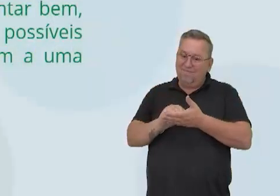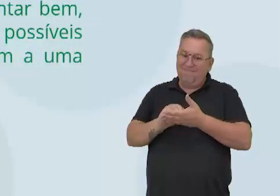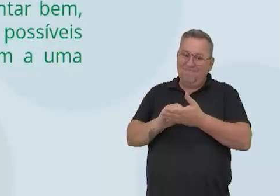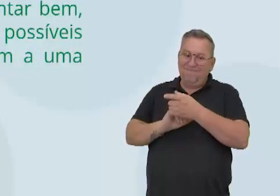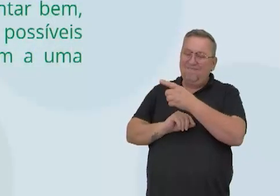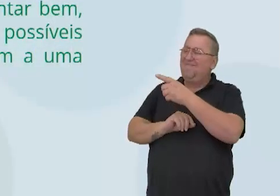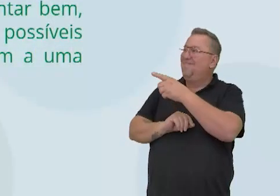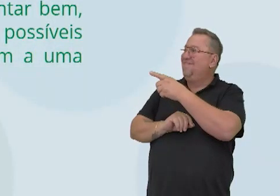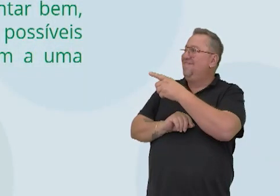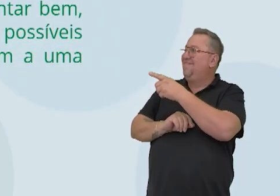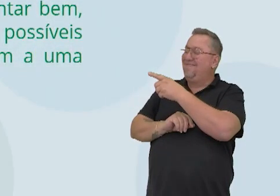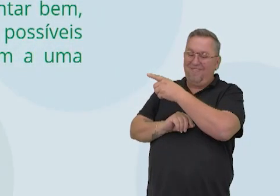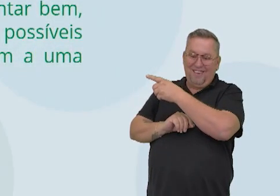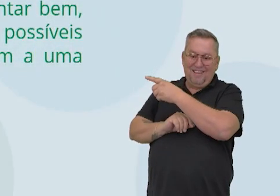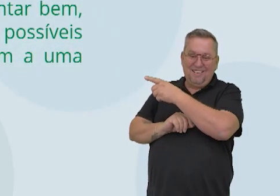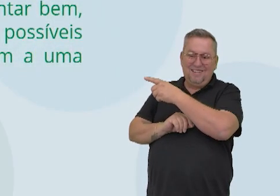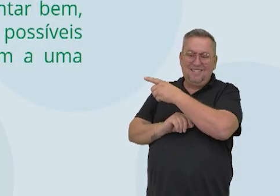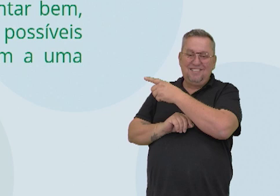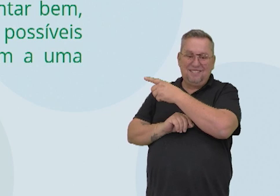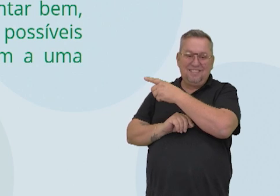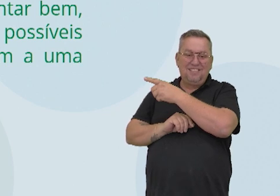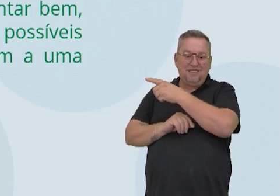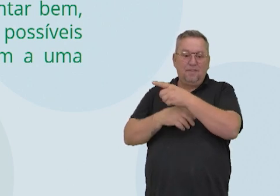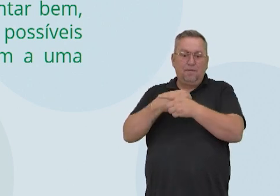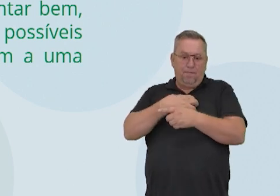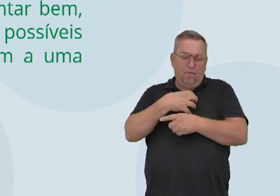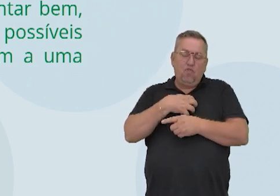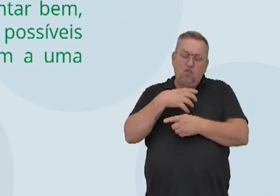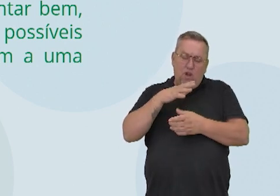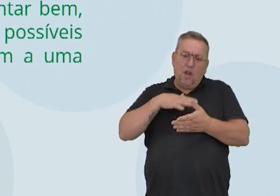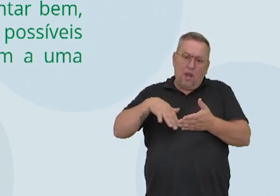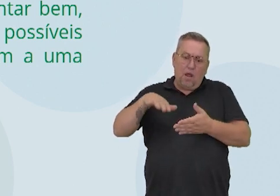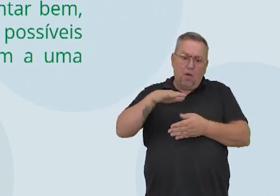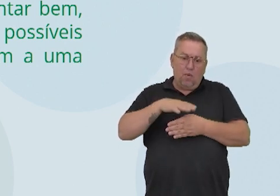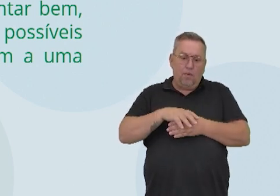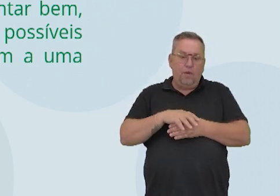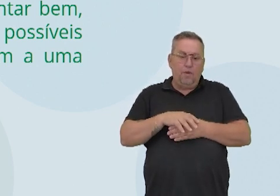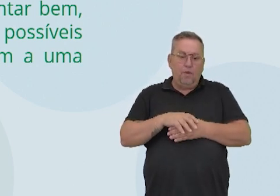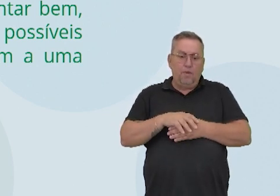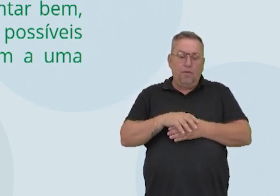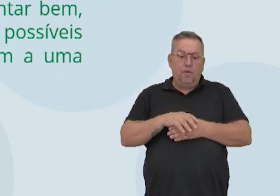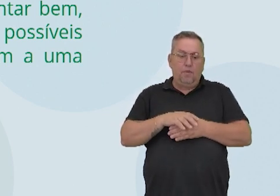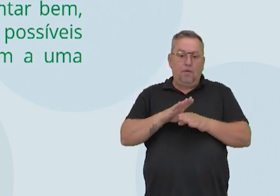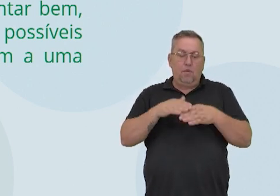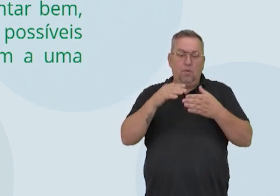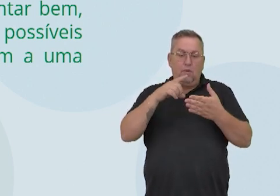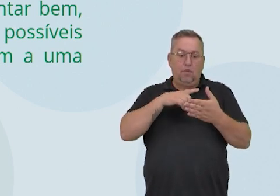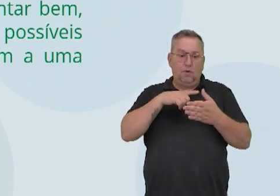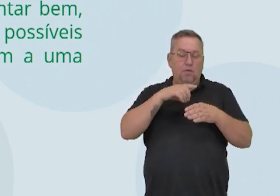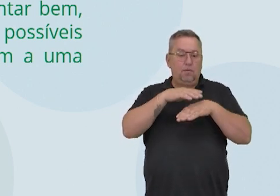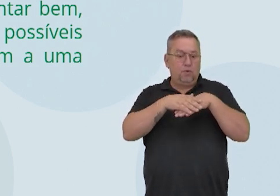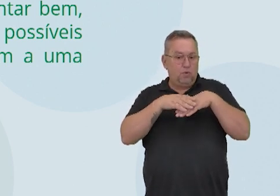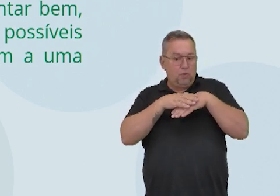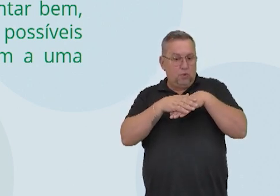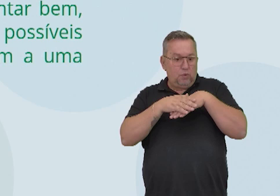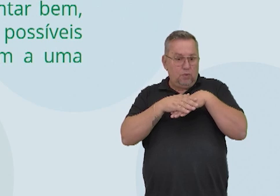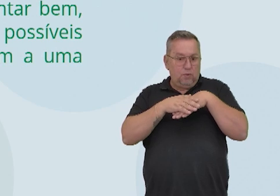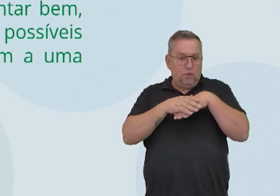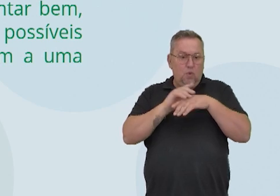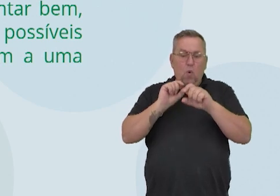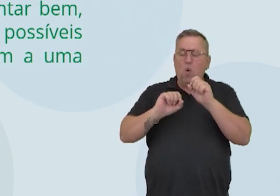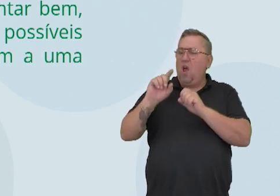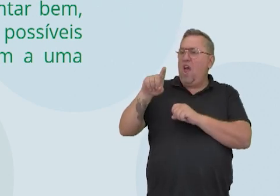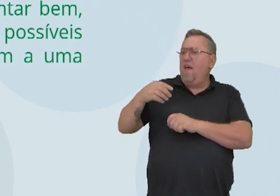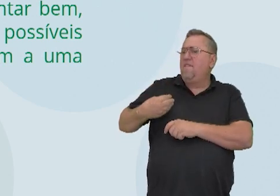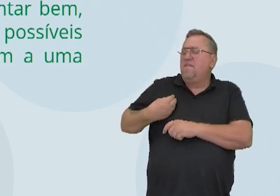favor? Então, de modo geral, tá? De modo geral, quando a gente está numa conversa e pergunta o que é a